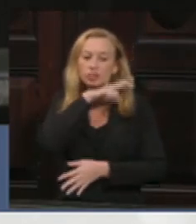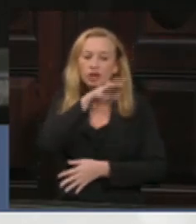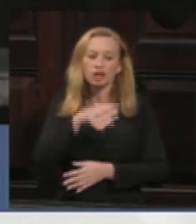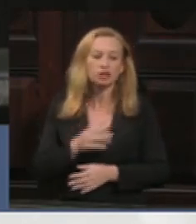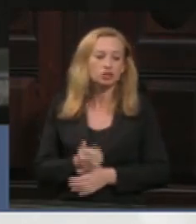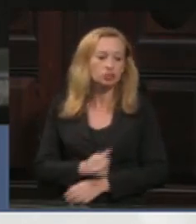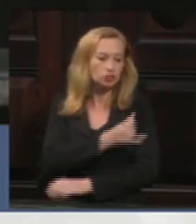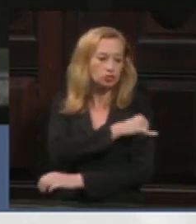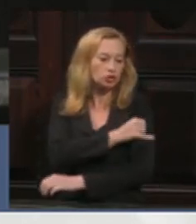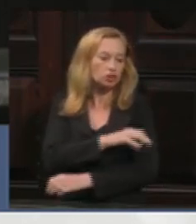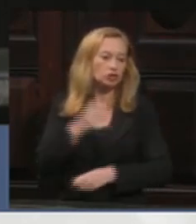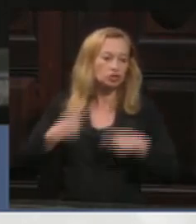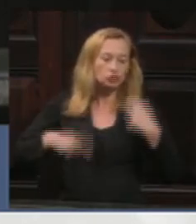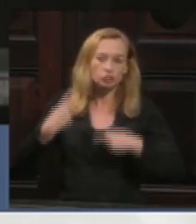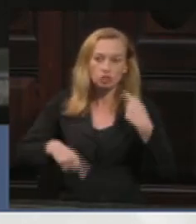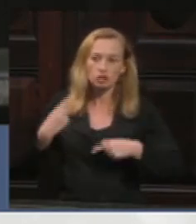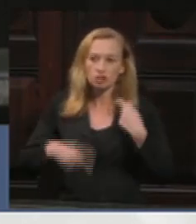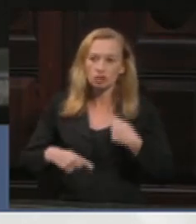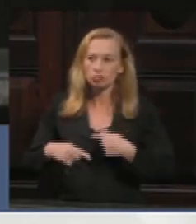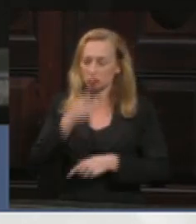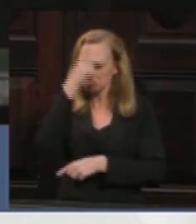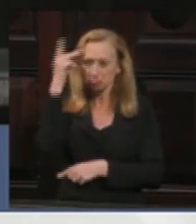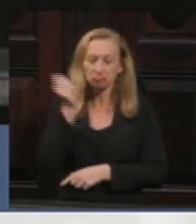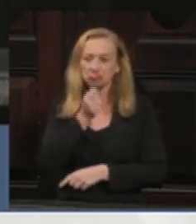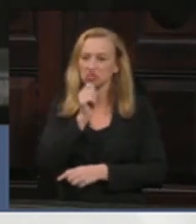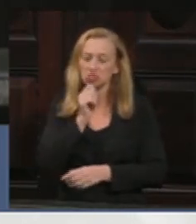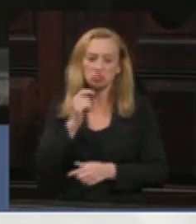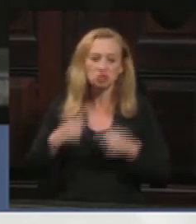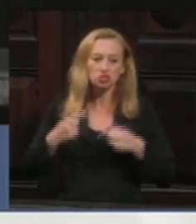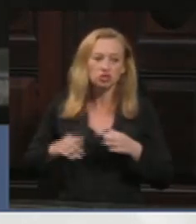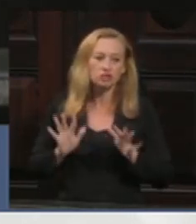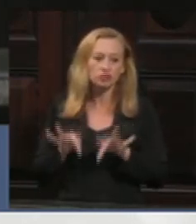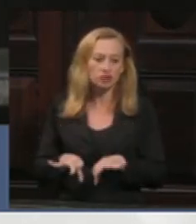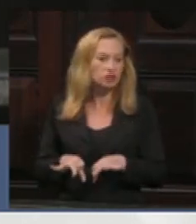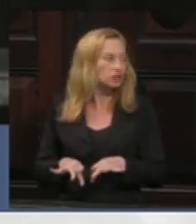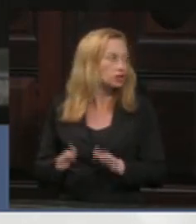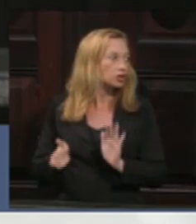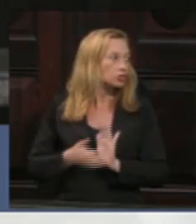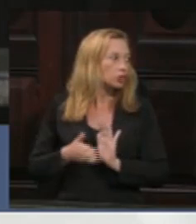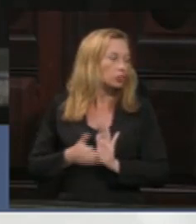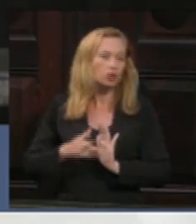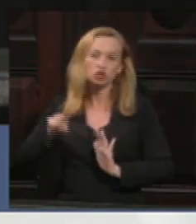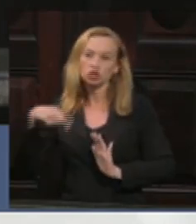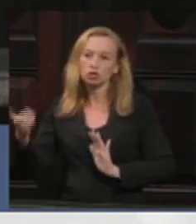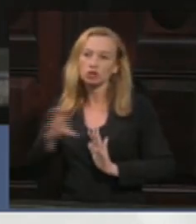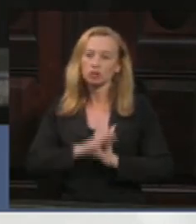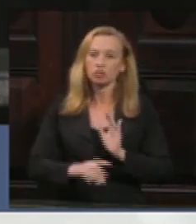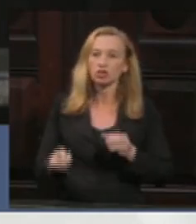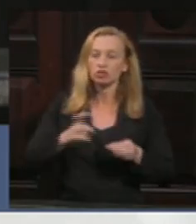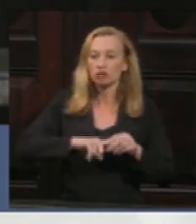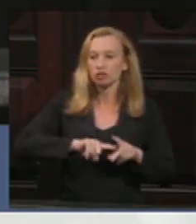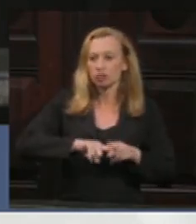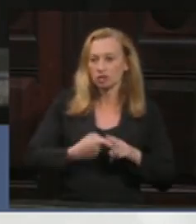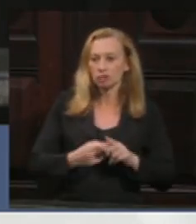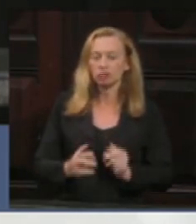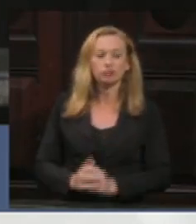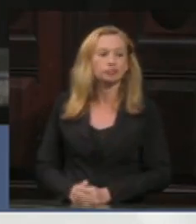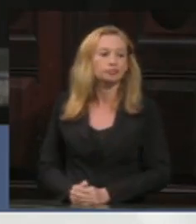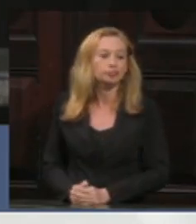Janeiro. Em discussão, não havendo quem queira discutir, encerrada a discussão, o presidente proposta recebeu uma emenda e retorna às comissões.